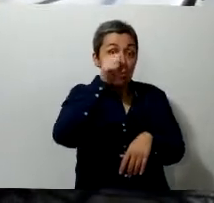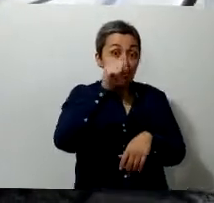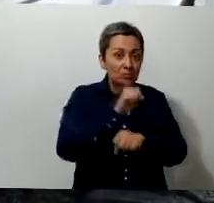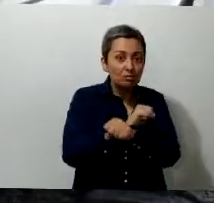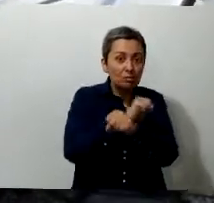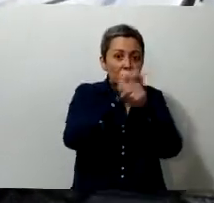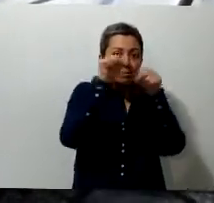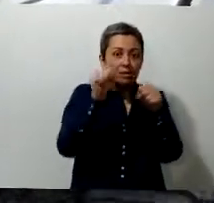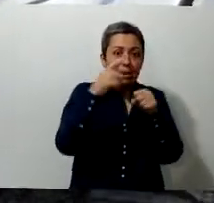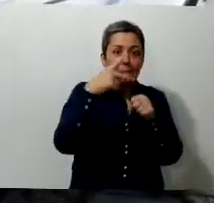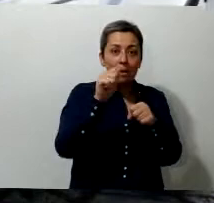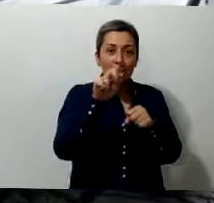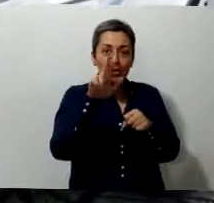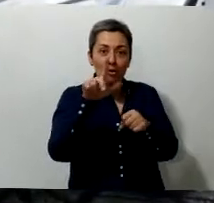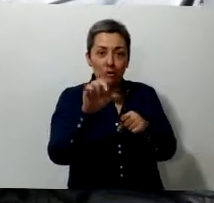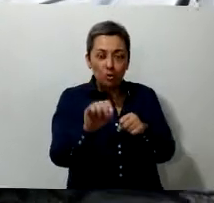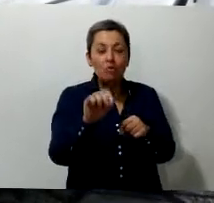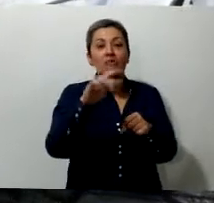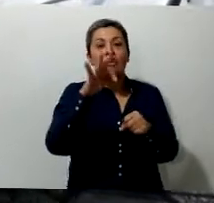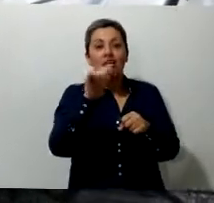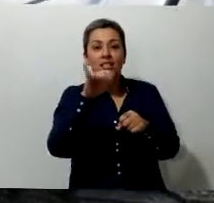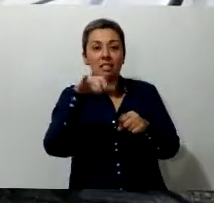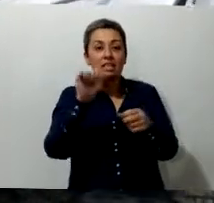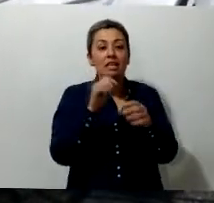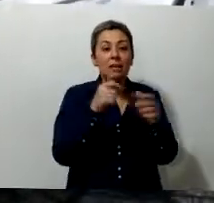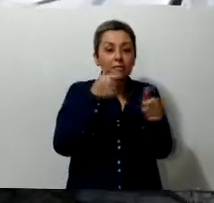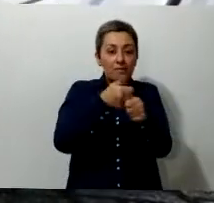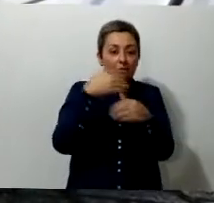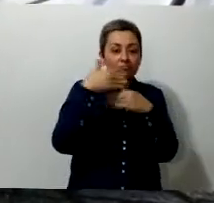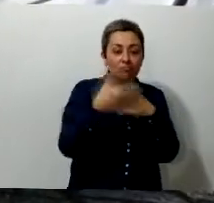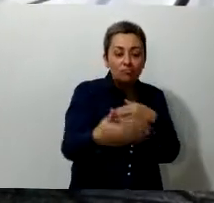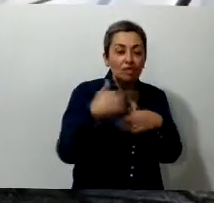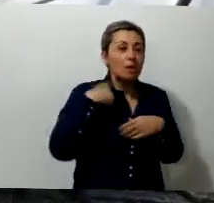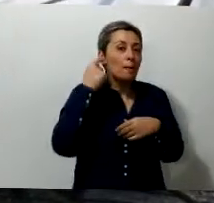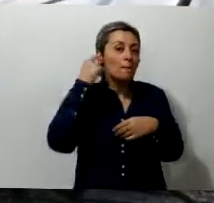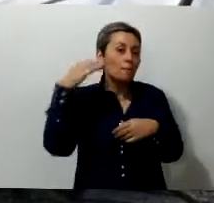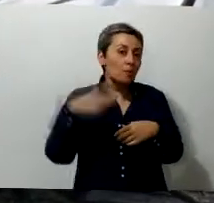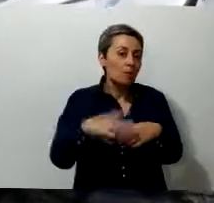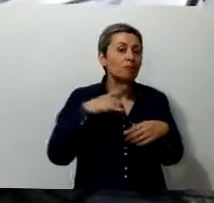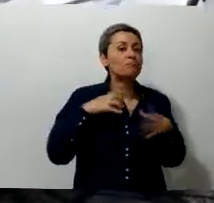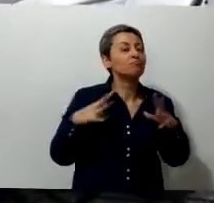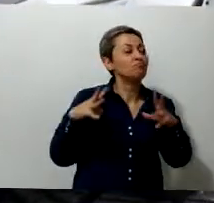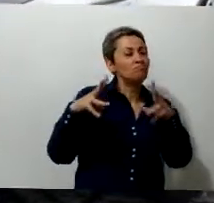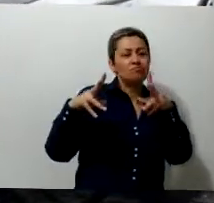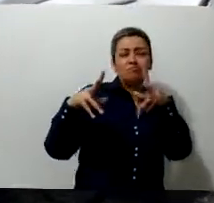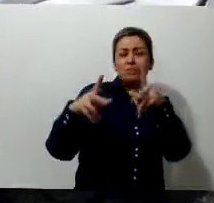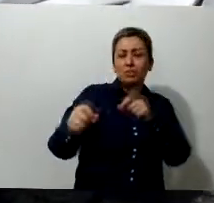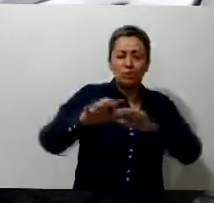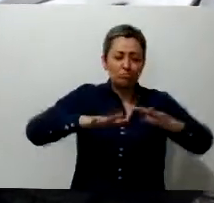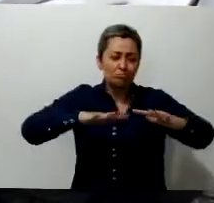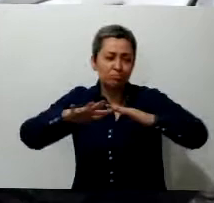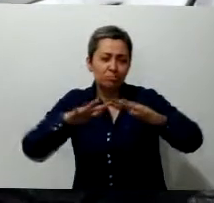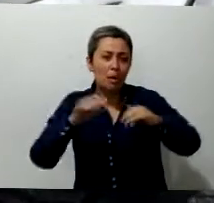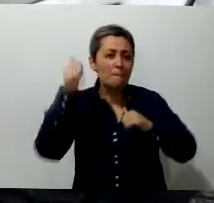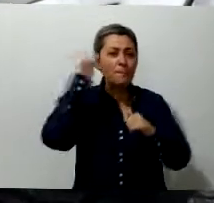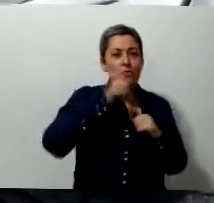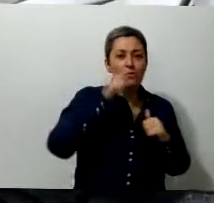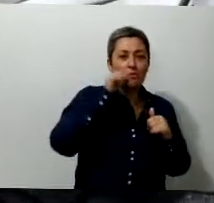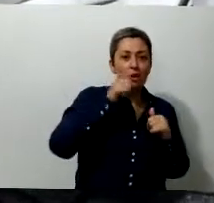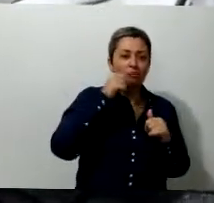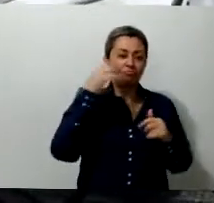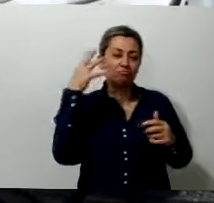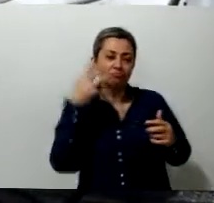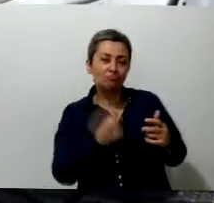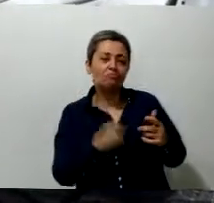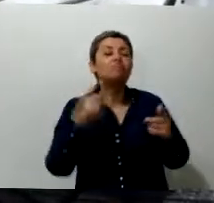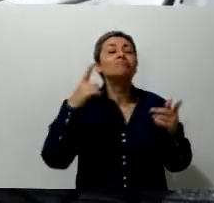8 horas da manhã, na Paulo Fassini, ali na frente do Bosque Maia. Na frente do Bosque Maia. E vai ter toda essa movimentação, mulher de pinac,